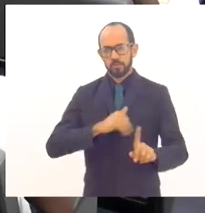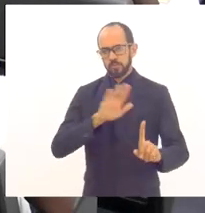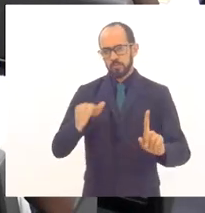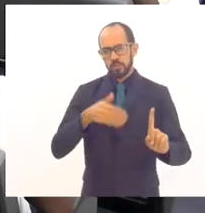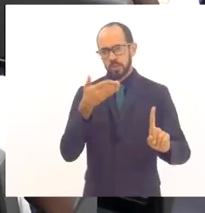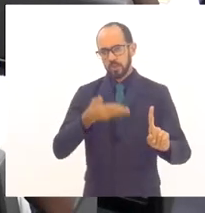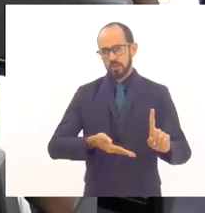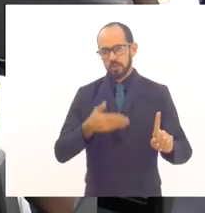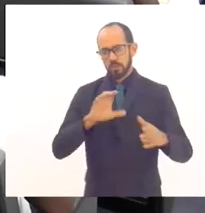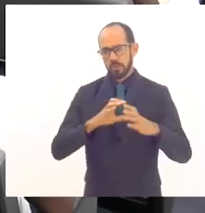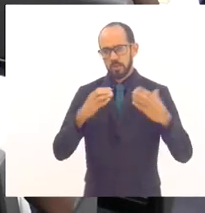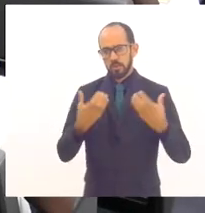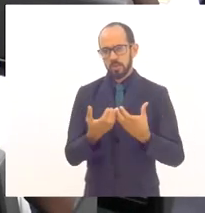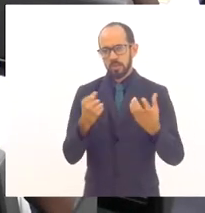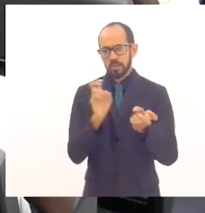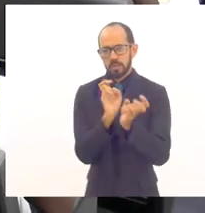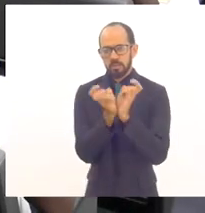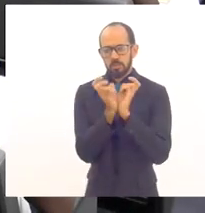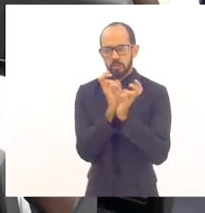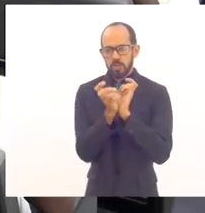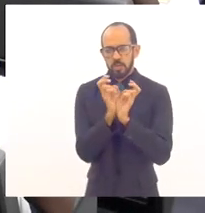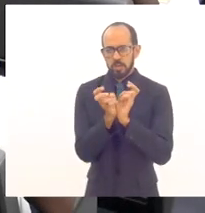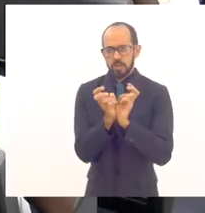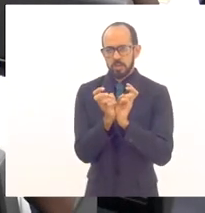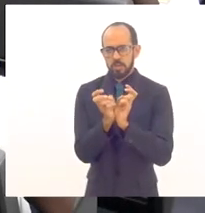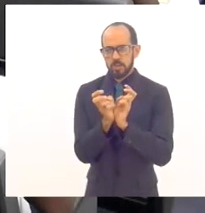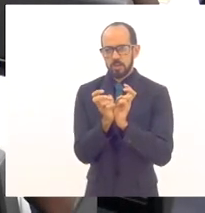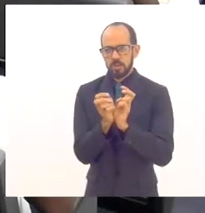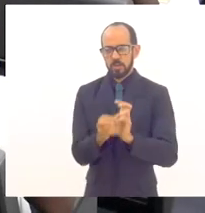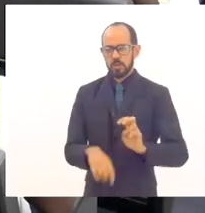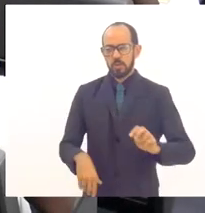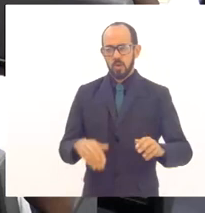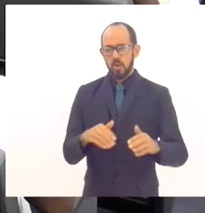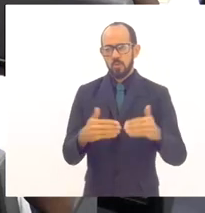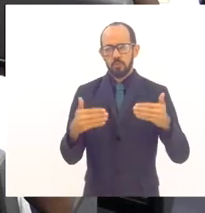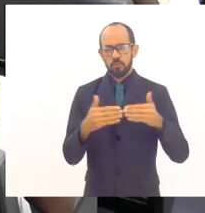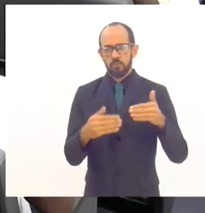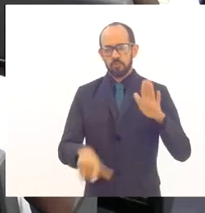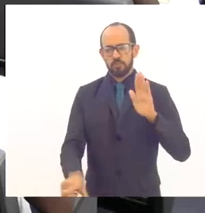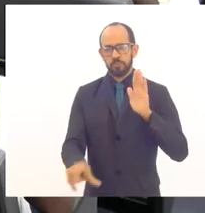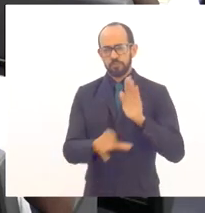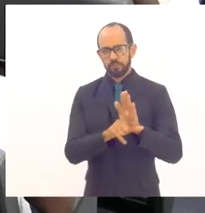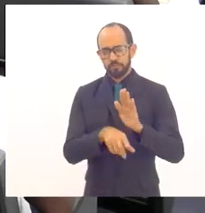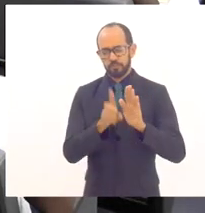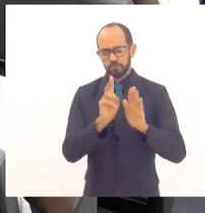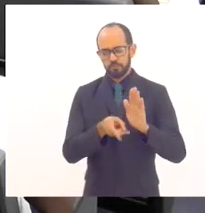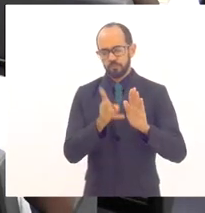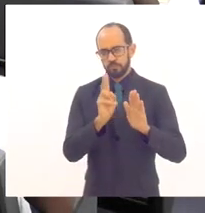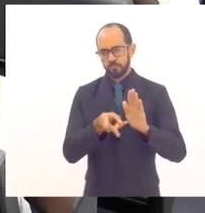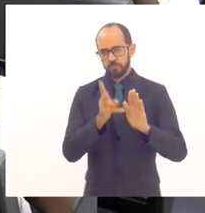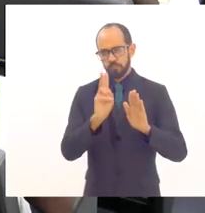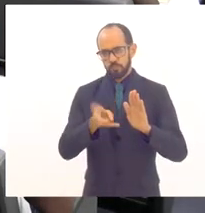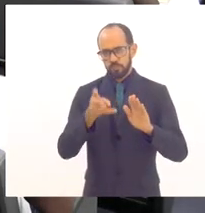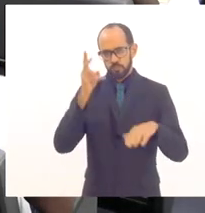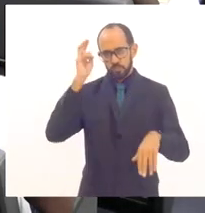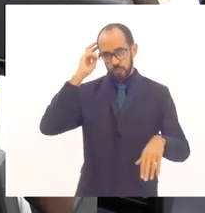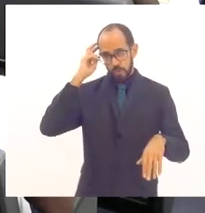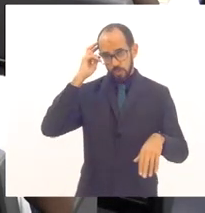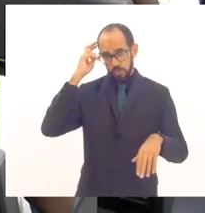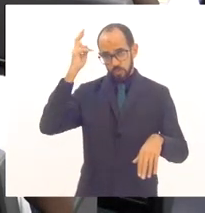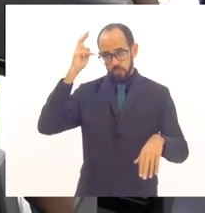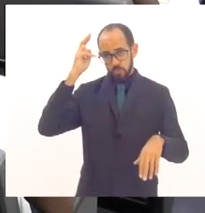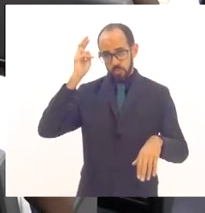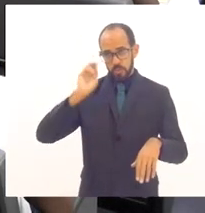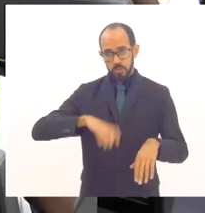reconhecimento da comunidade da capoeira como legítima mantenedora da cultura e que deve